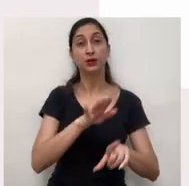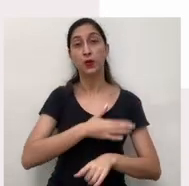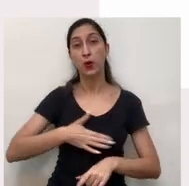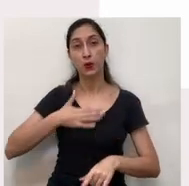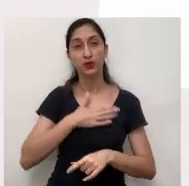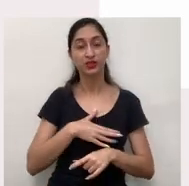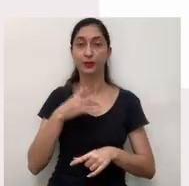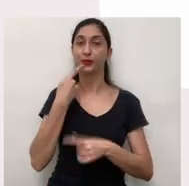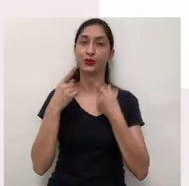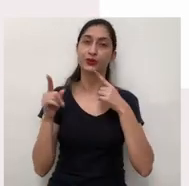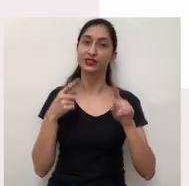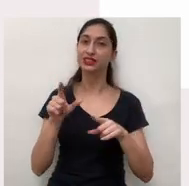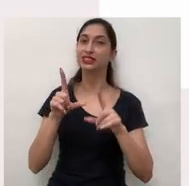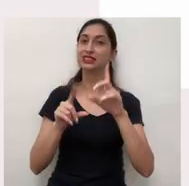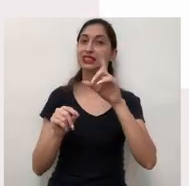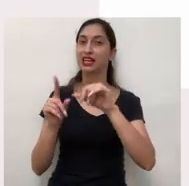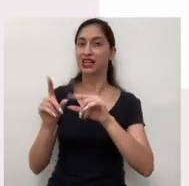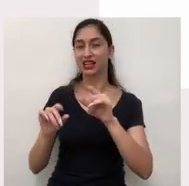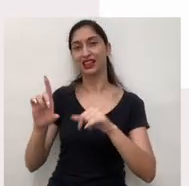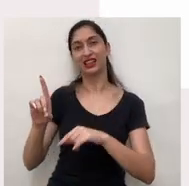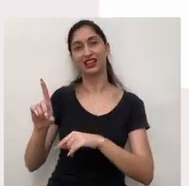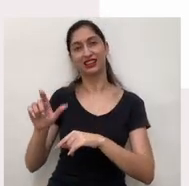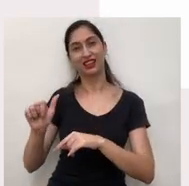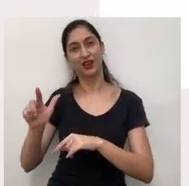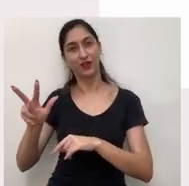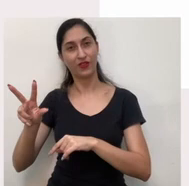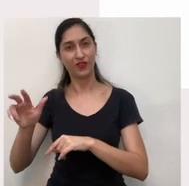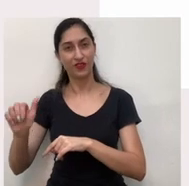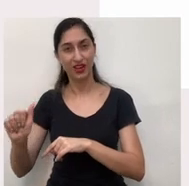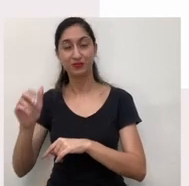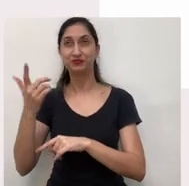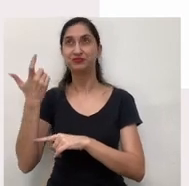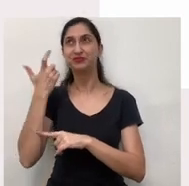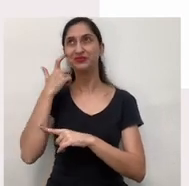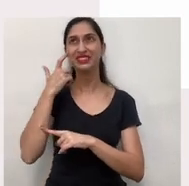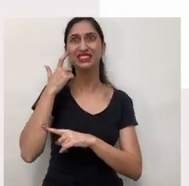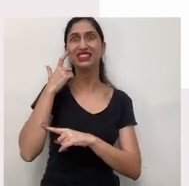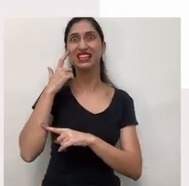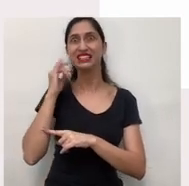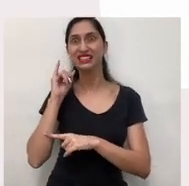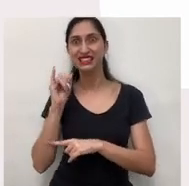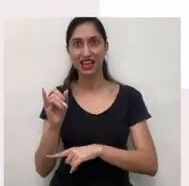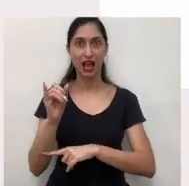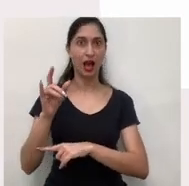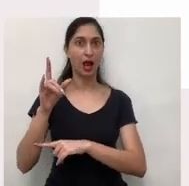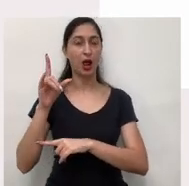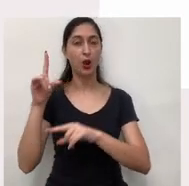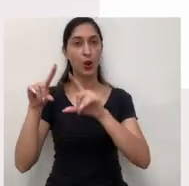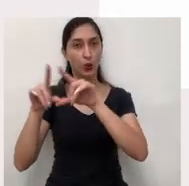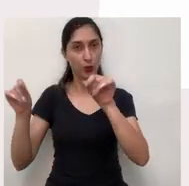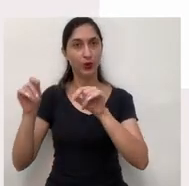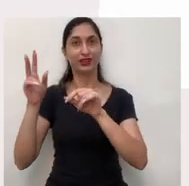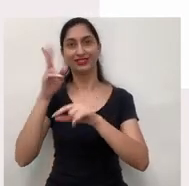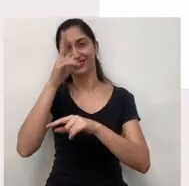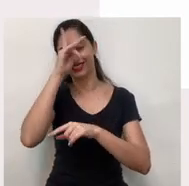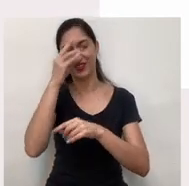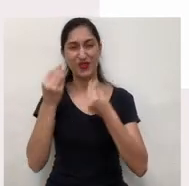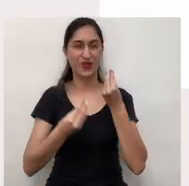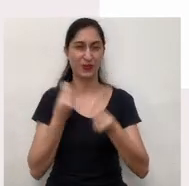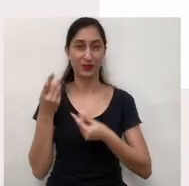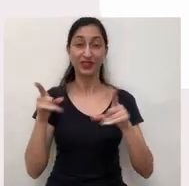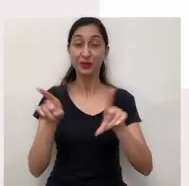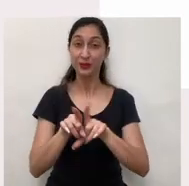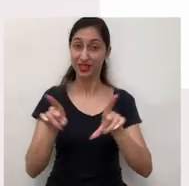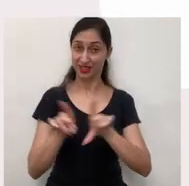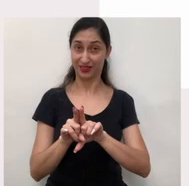estrela d'alva que no céu desponta. Achava exagerado achar que a lua poderia estar tonta. Em passeios de verão, também